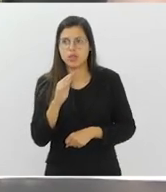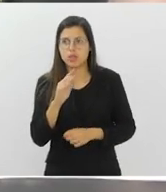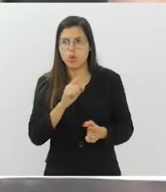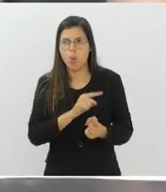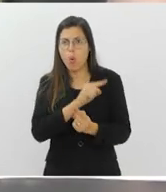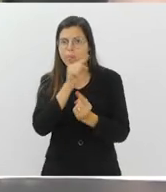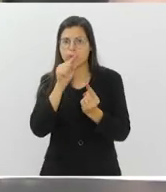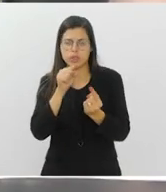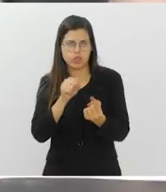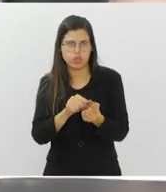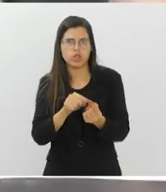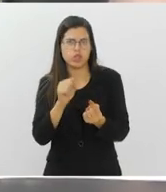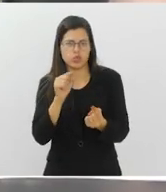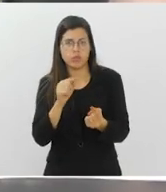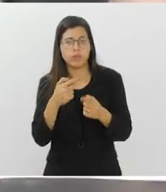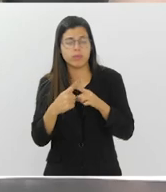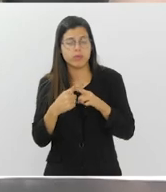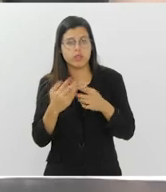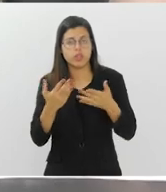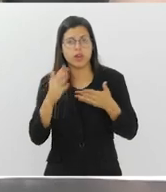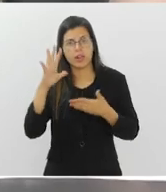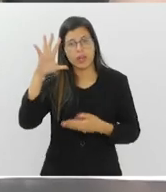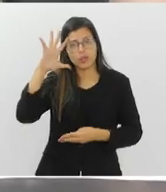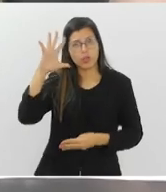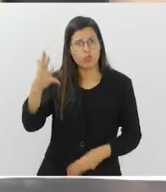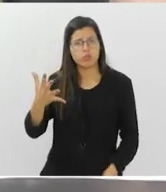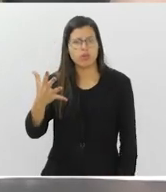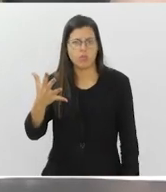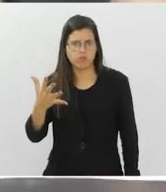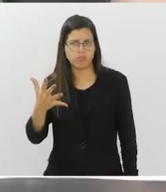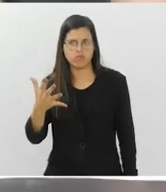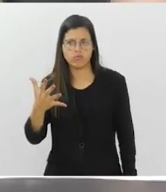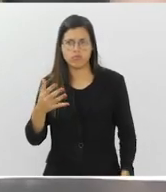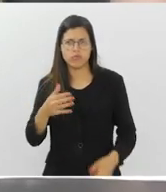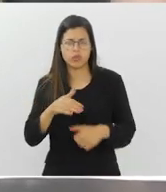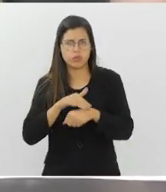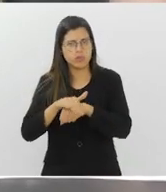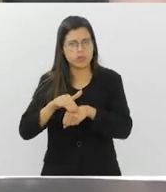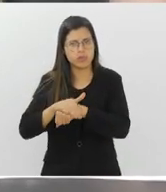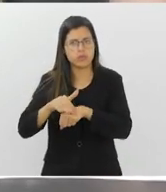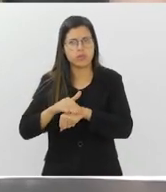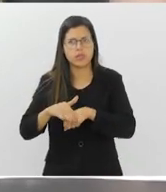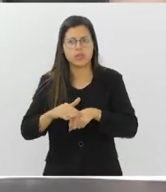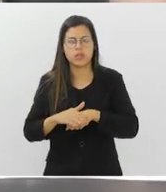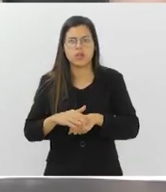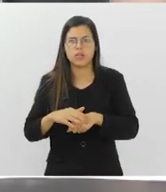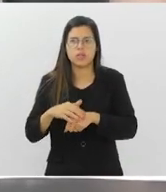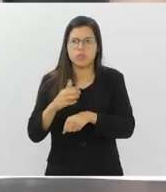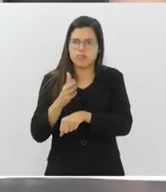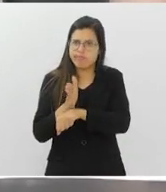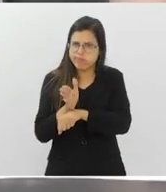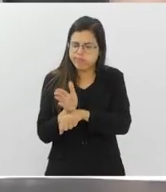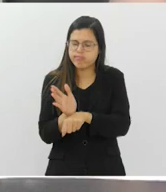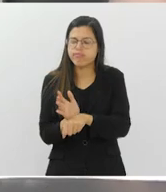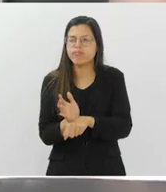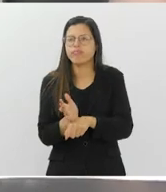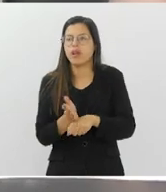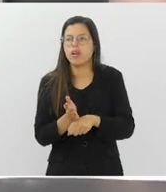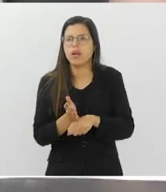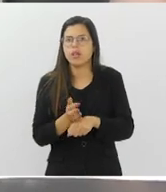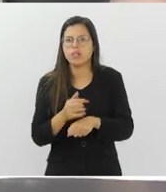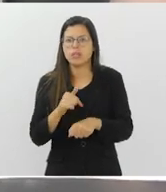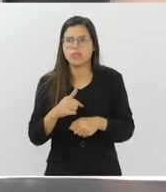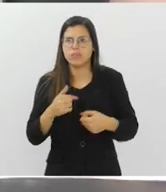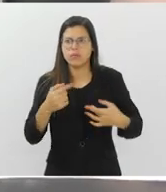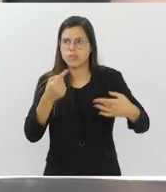objetivo, porque a gente quer solução. A gente veio conversando sobre isso o tempo inteiro. Um embate